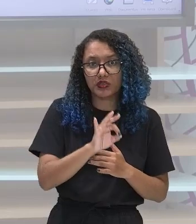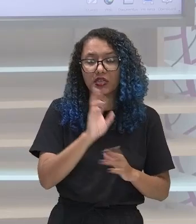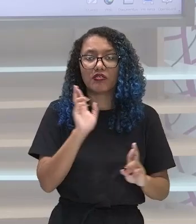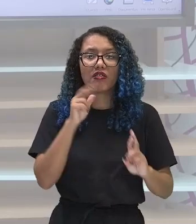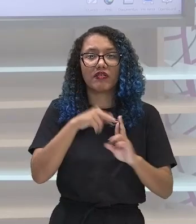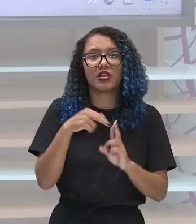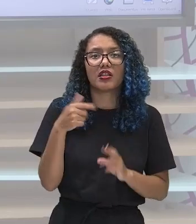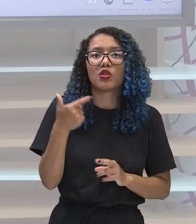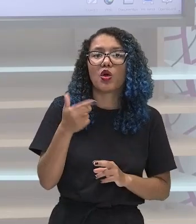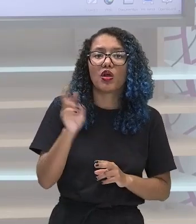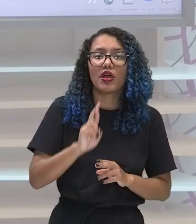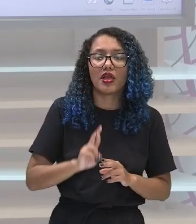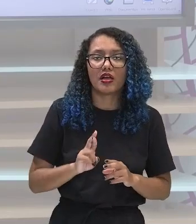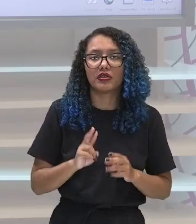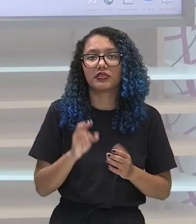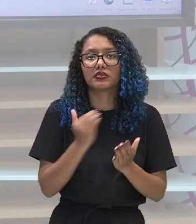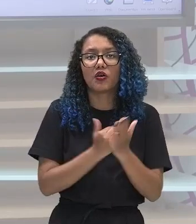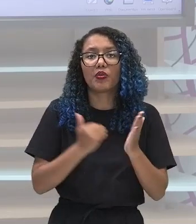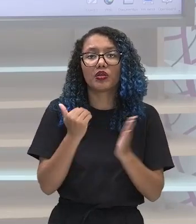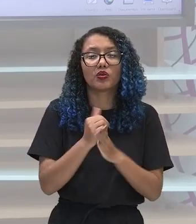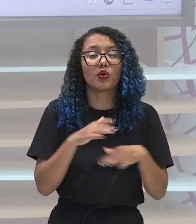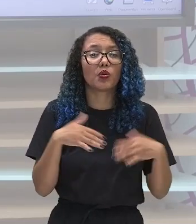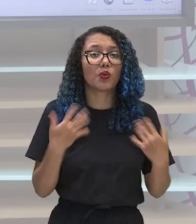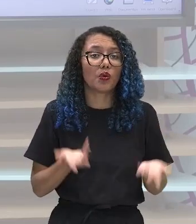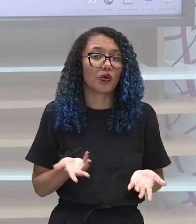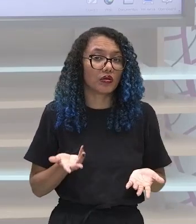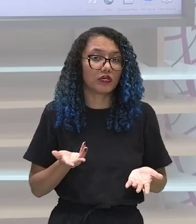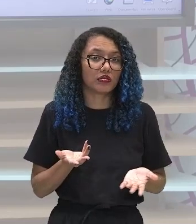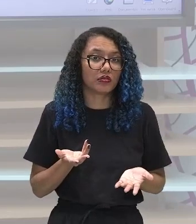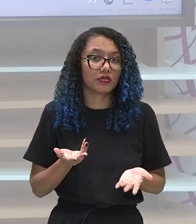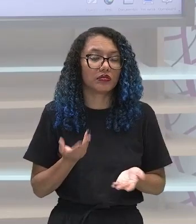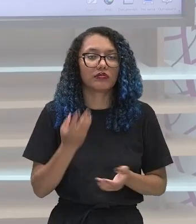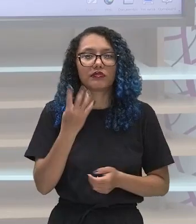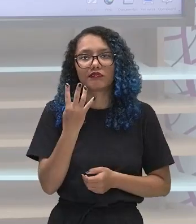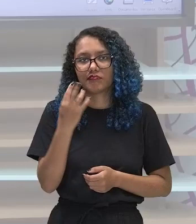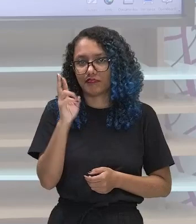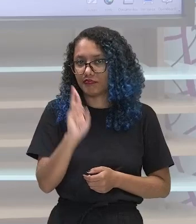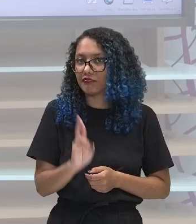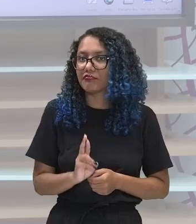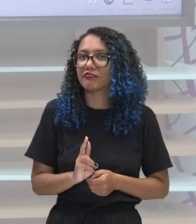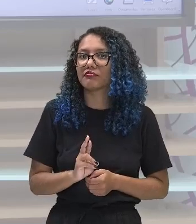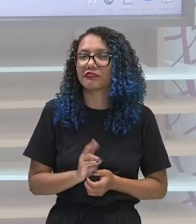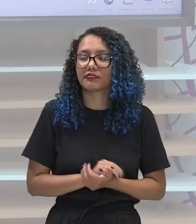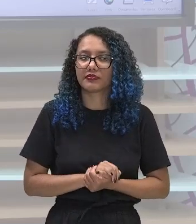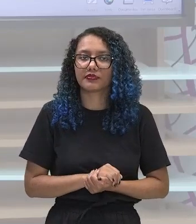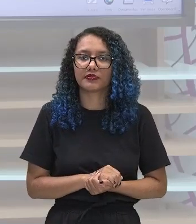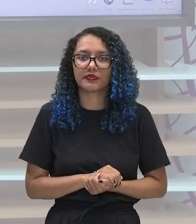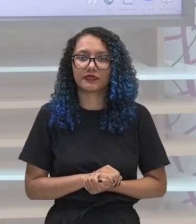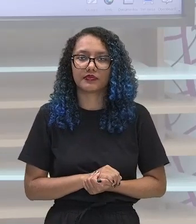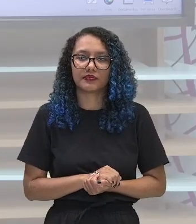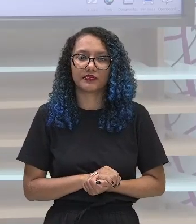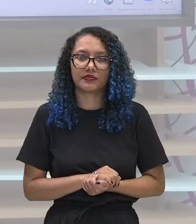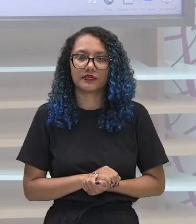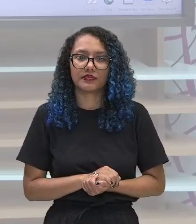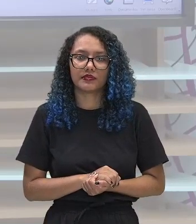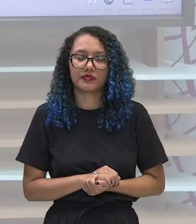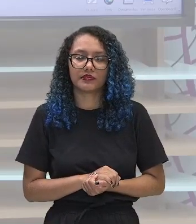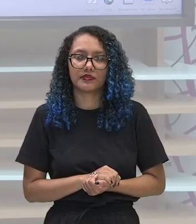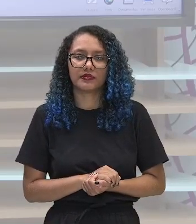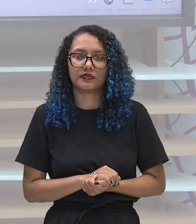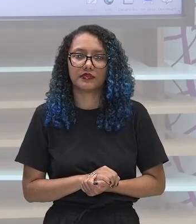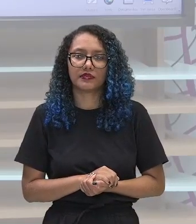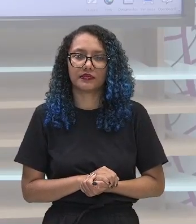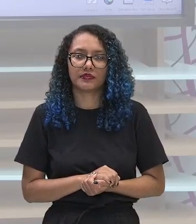aumentou, né? E aí já temos aí 4 de aumento. Legal,